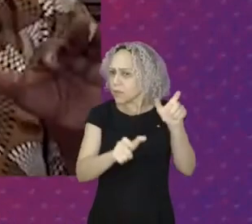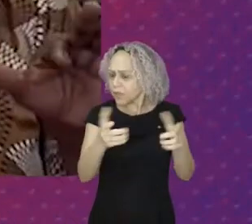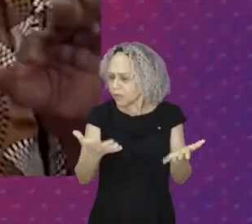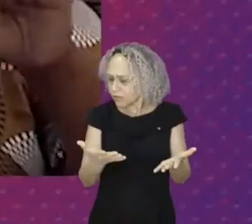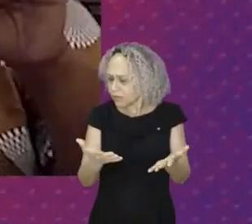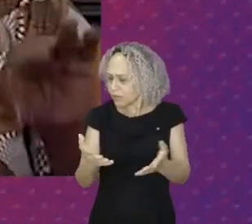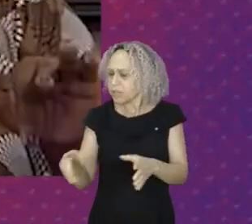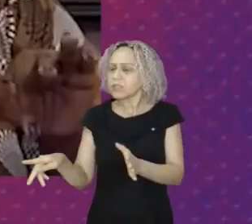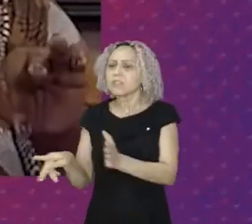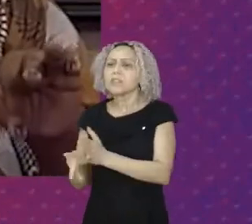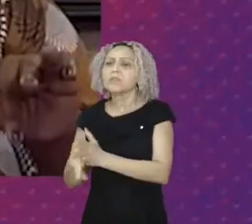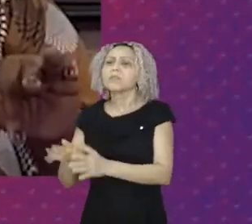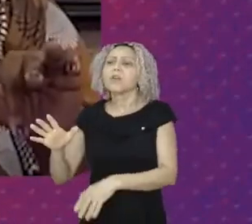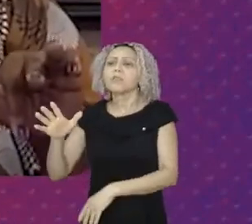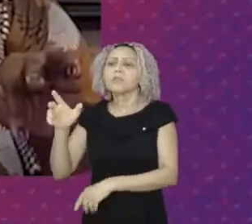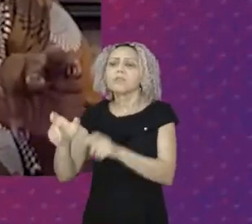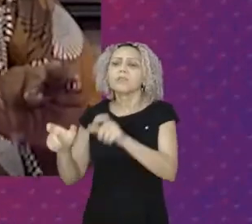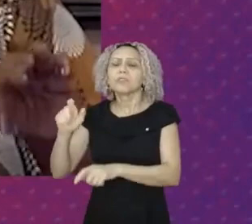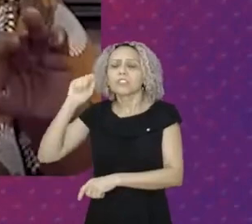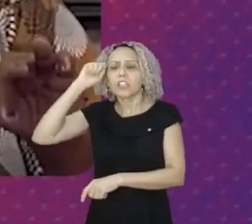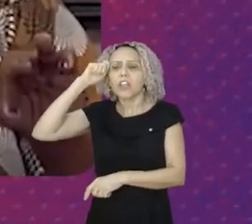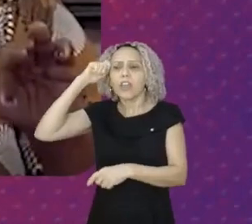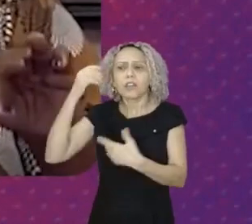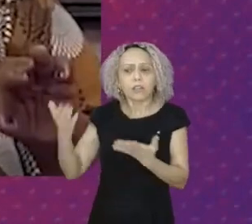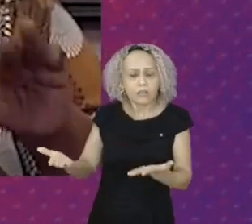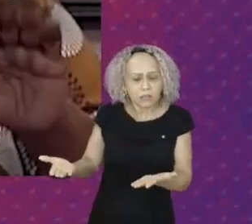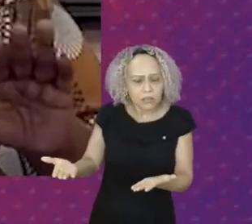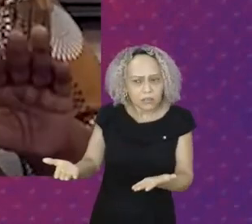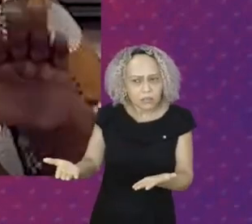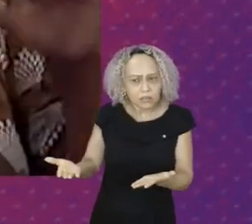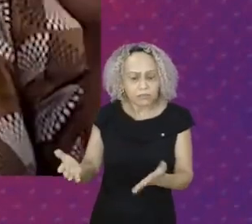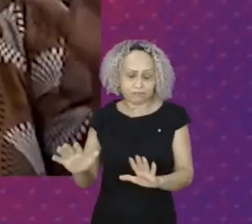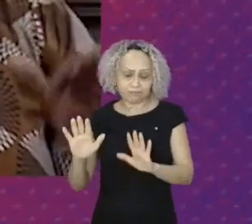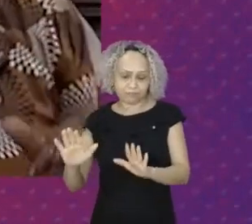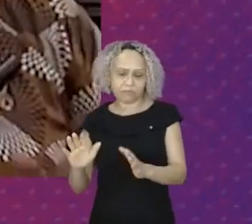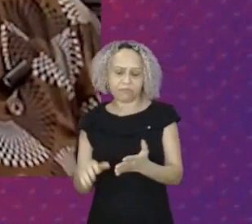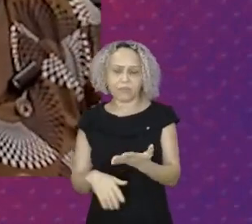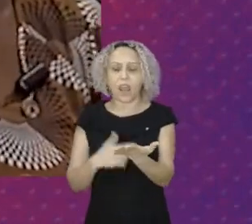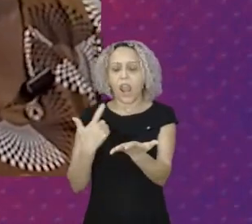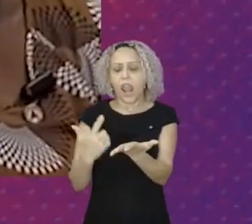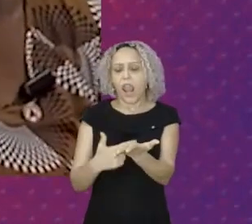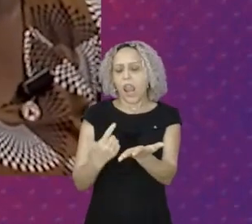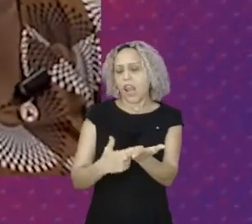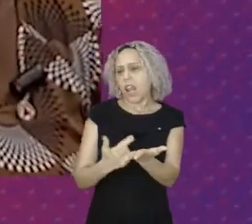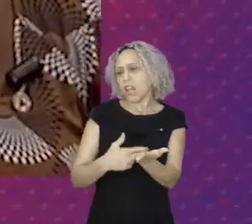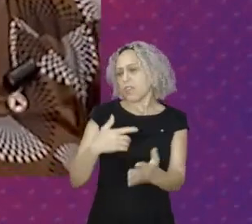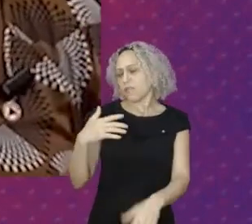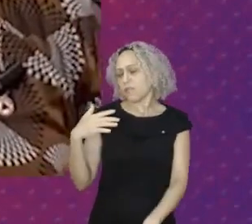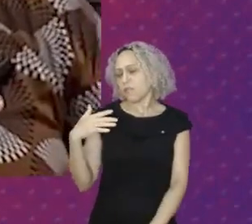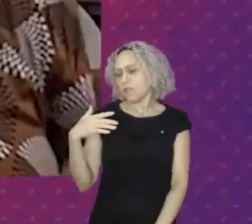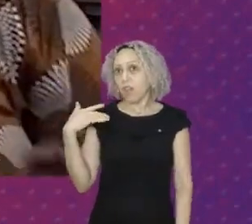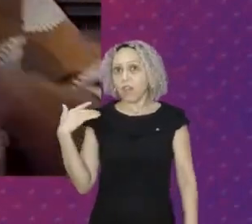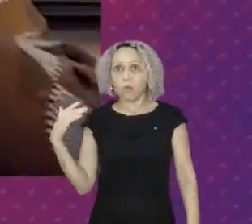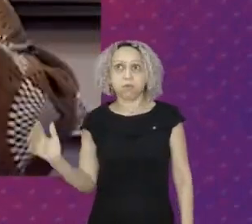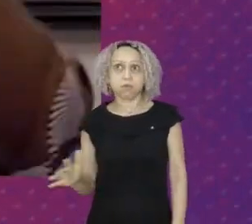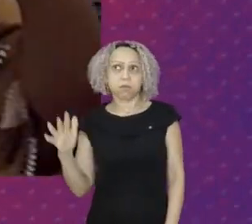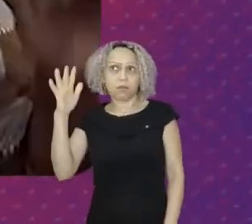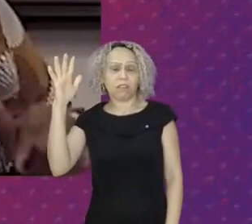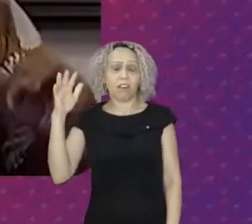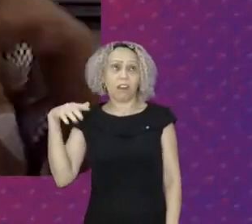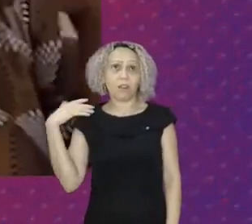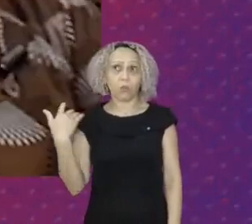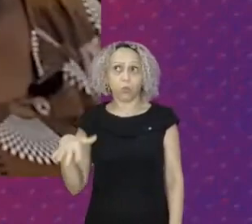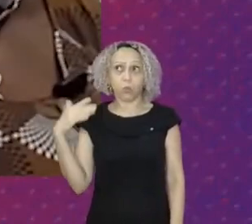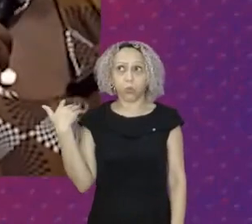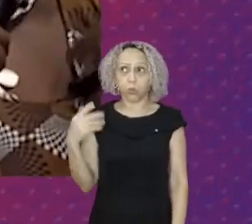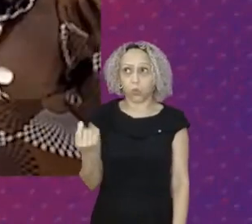está aí, gente, disponível, né? Ah, livro é muito caro. Mas a gente tem também as versões em PDF. A gente